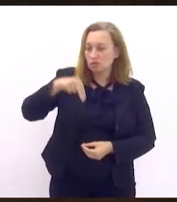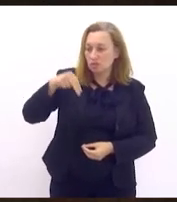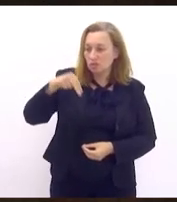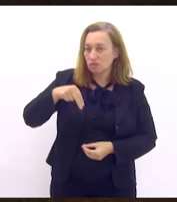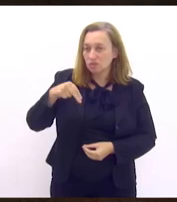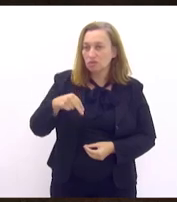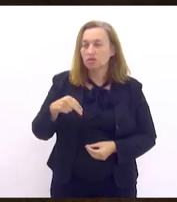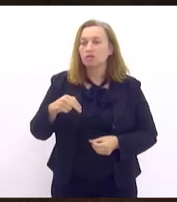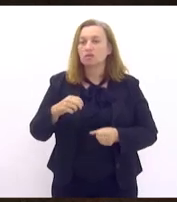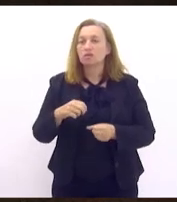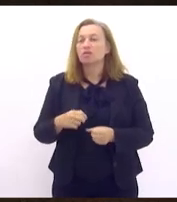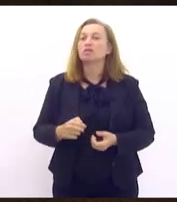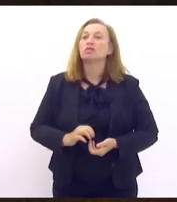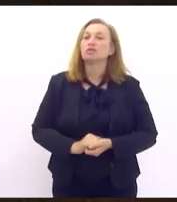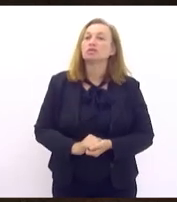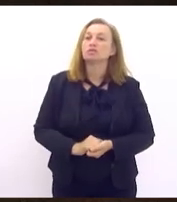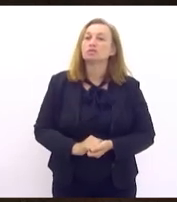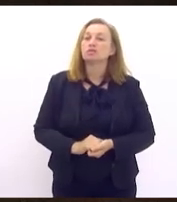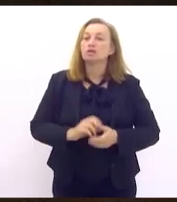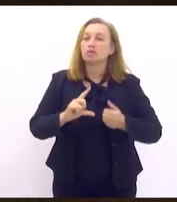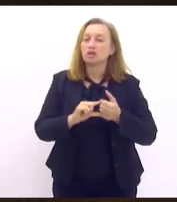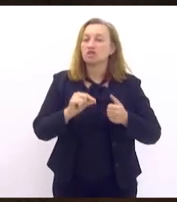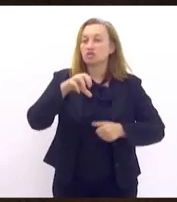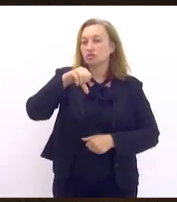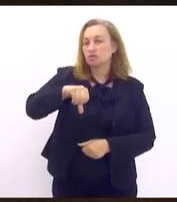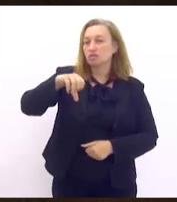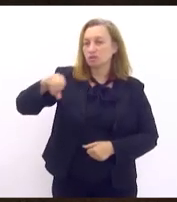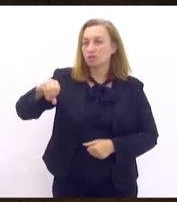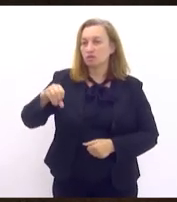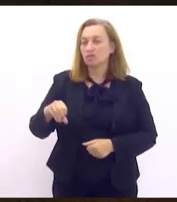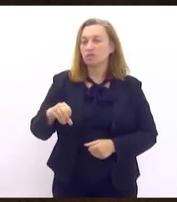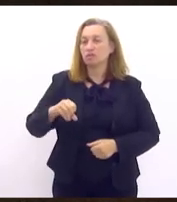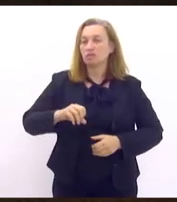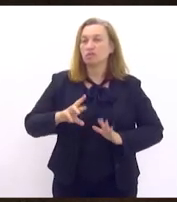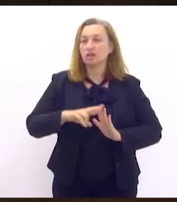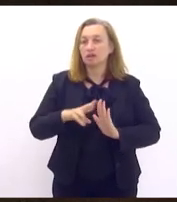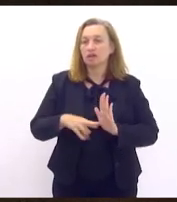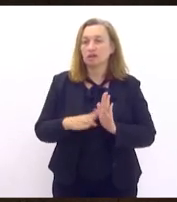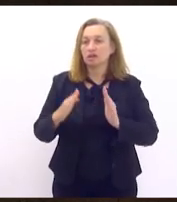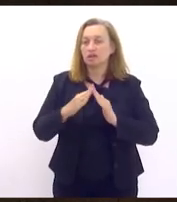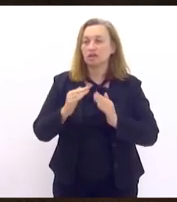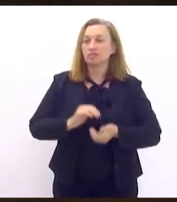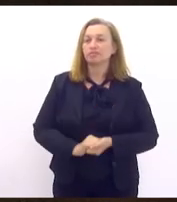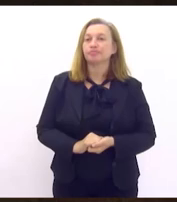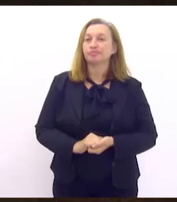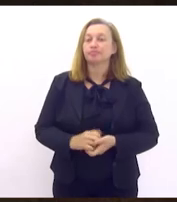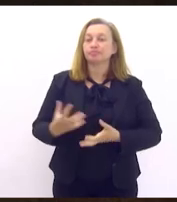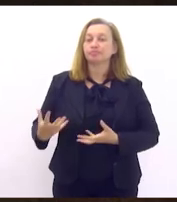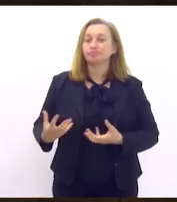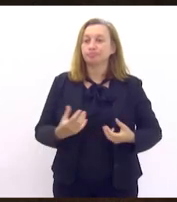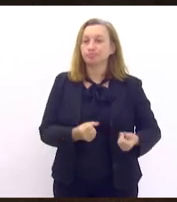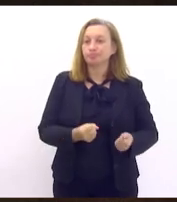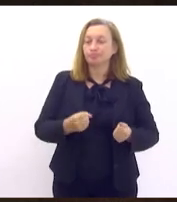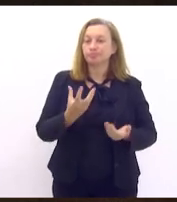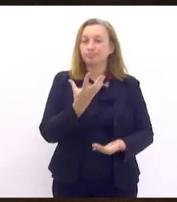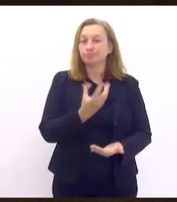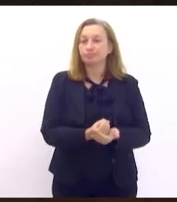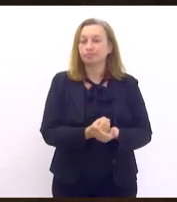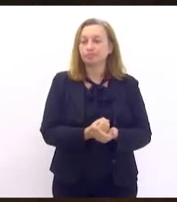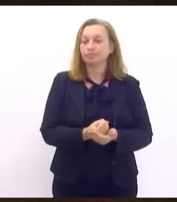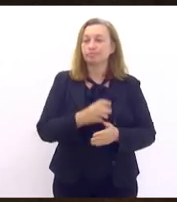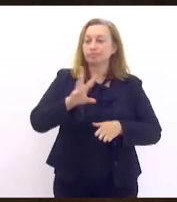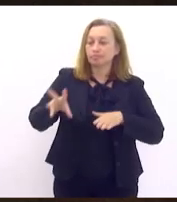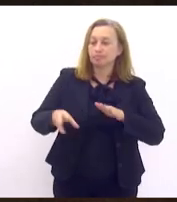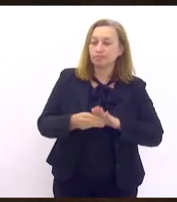corrente ano, conforme artigo 99 do Regimento Interno. O recebimento e registro das emendas